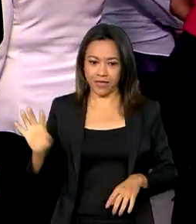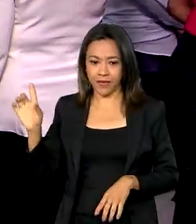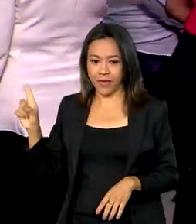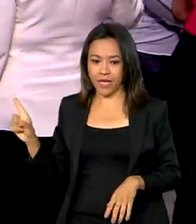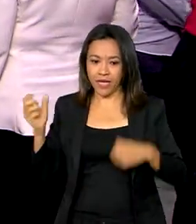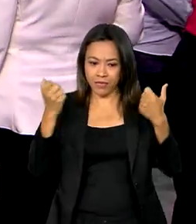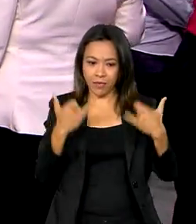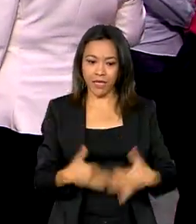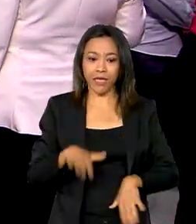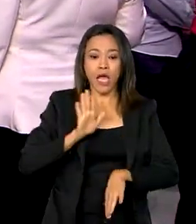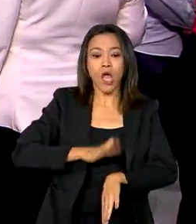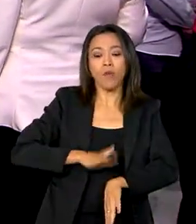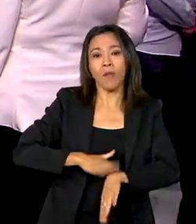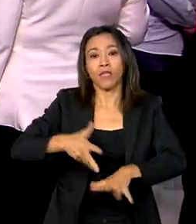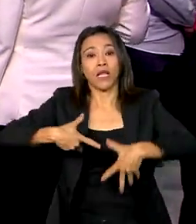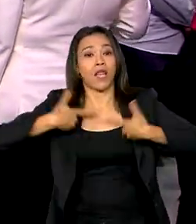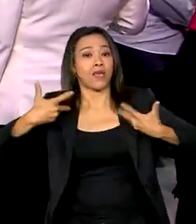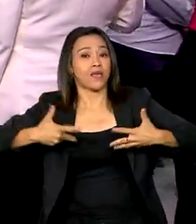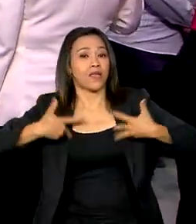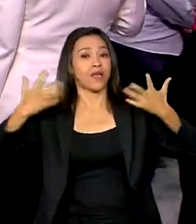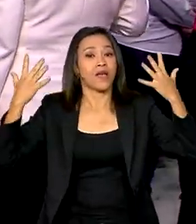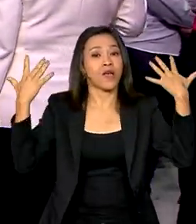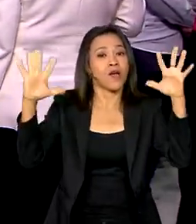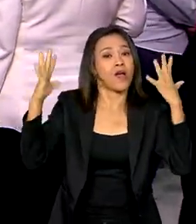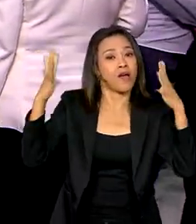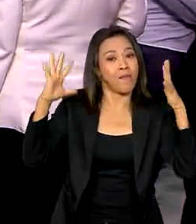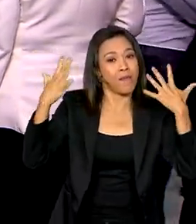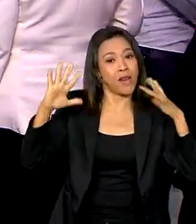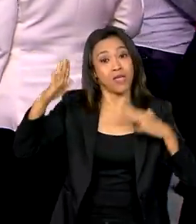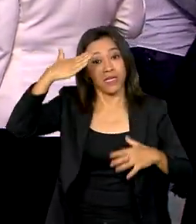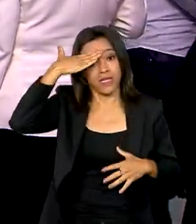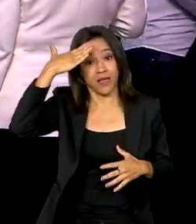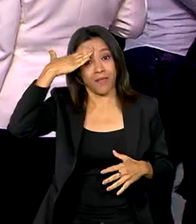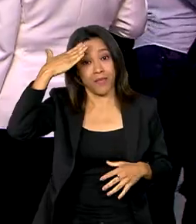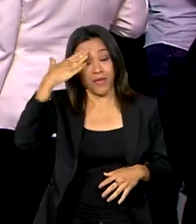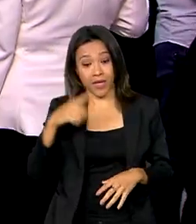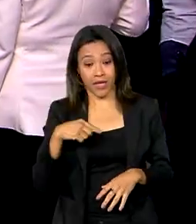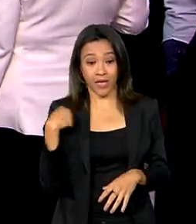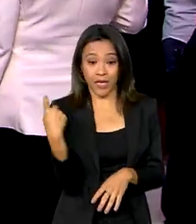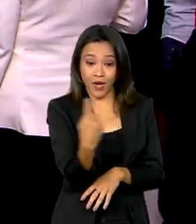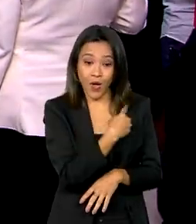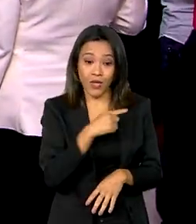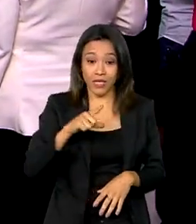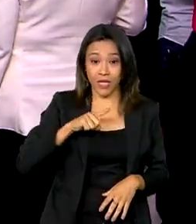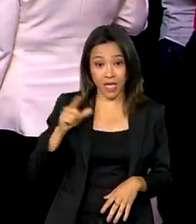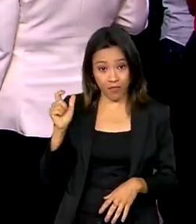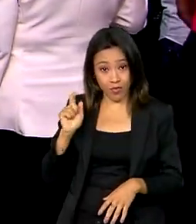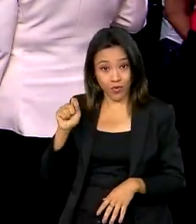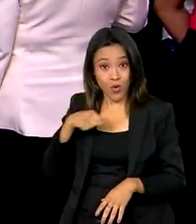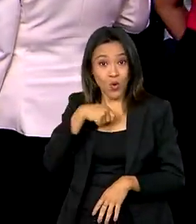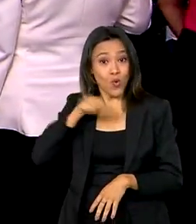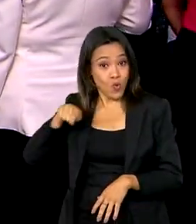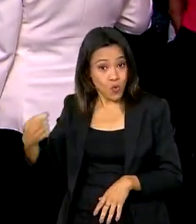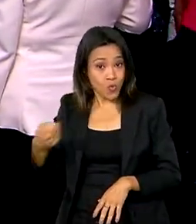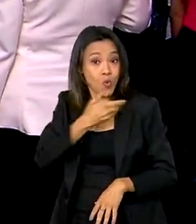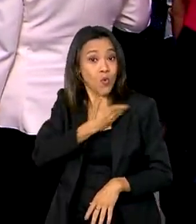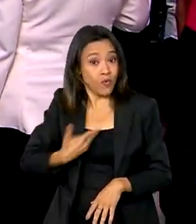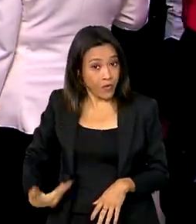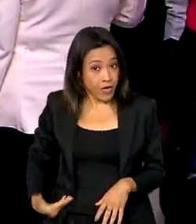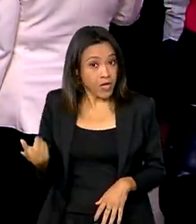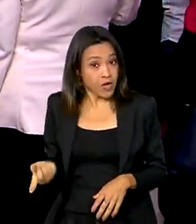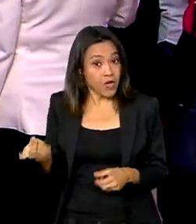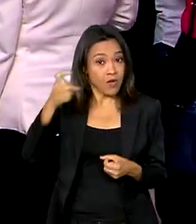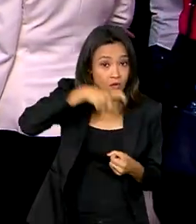de alegria e de comemoração, saber que de fato agora temos um governo que retoma